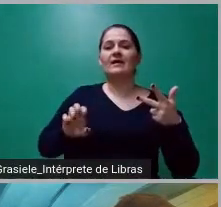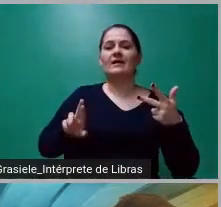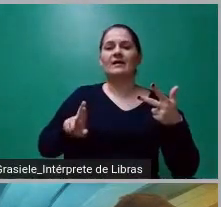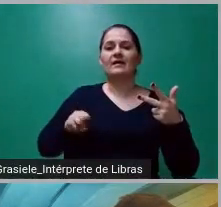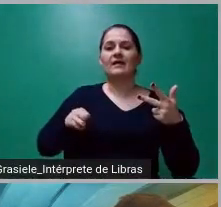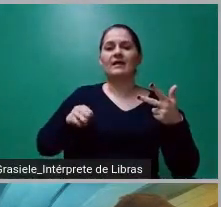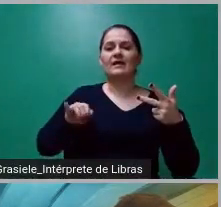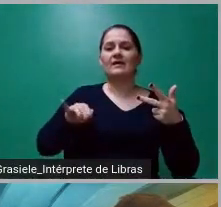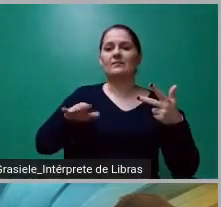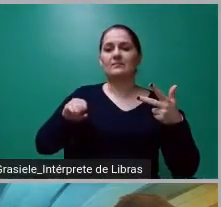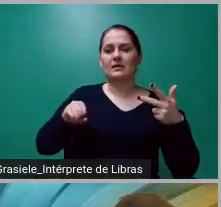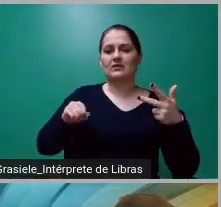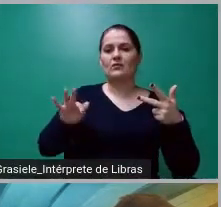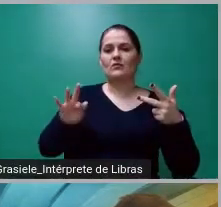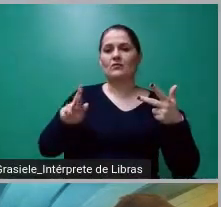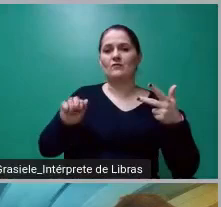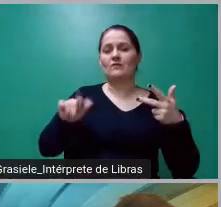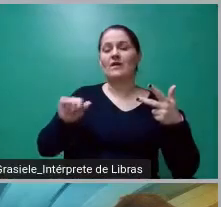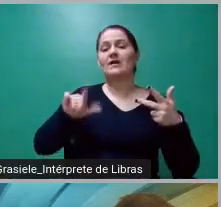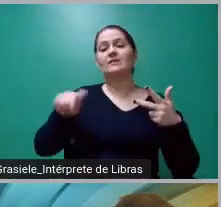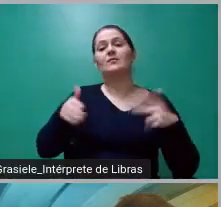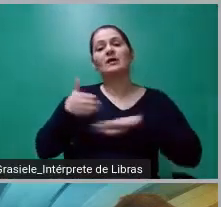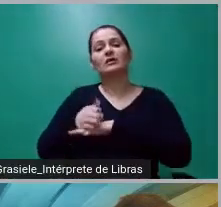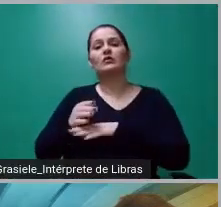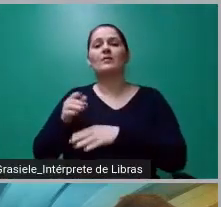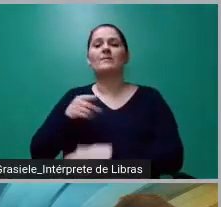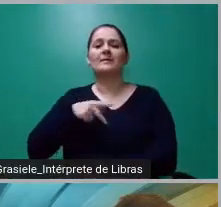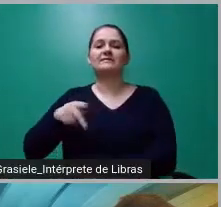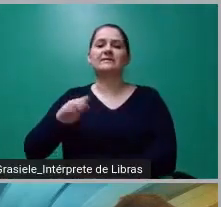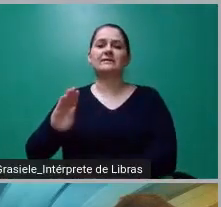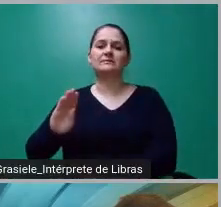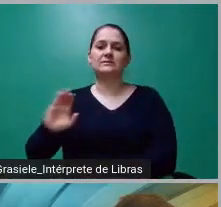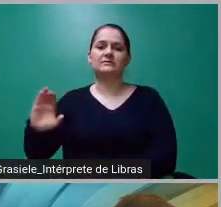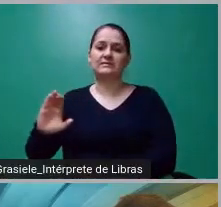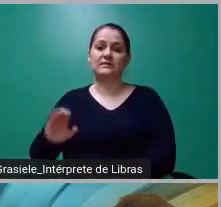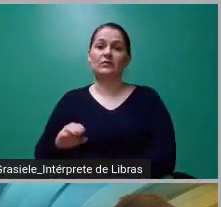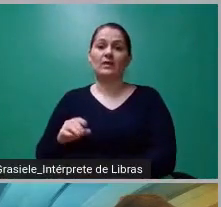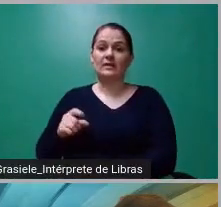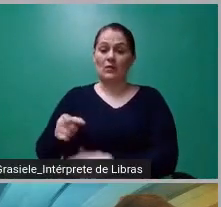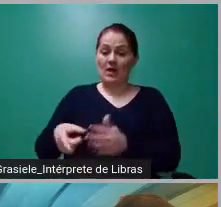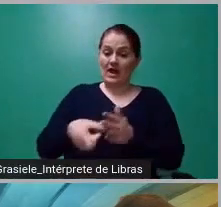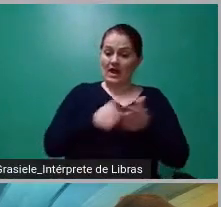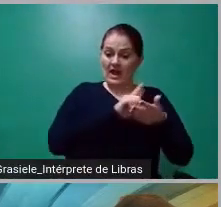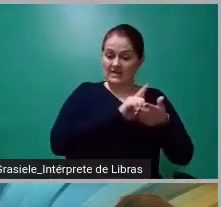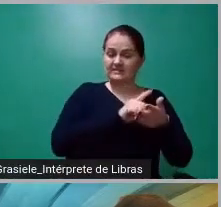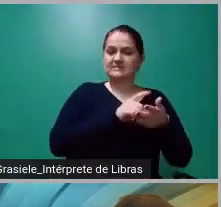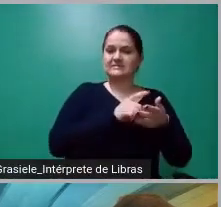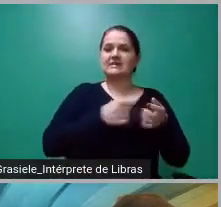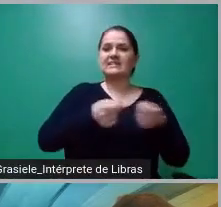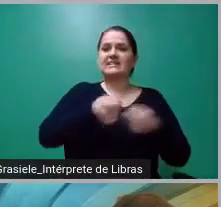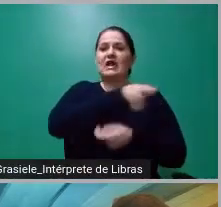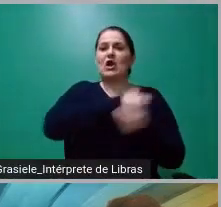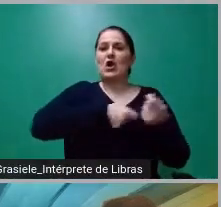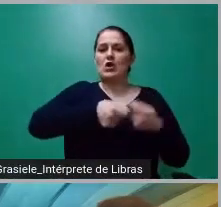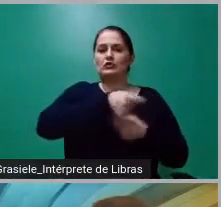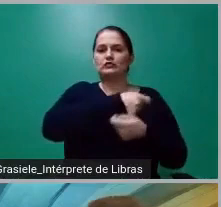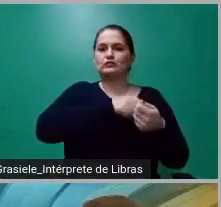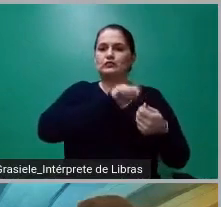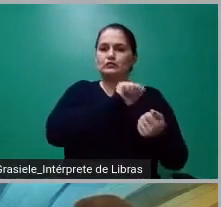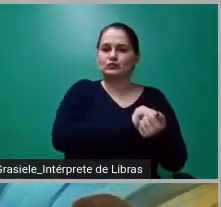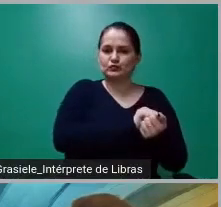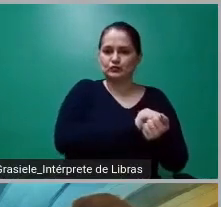órgãos que manejam a dívida pública participaram dessa operação, antes do Fernando Henrique virar presidente,